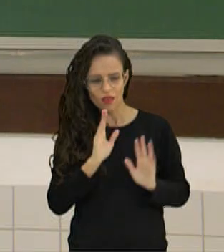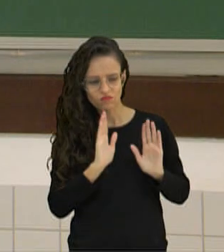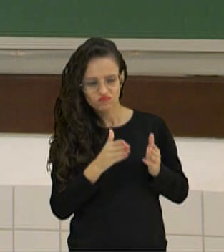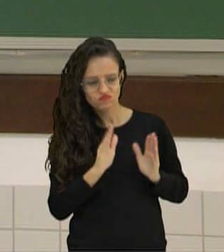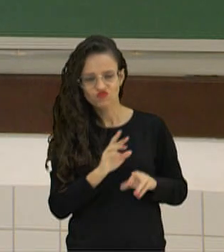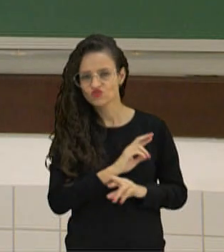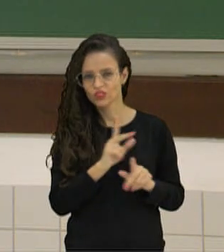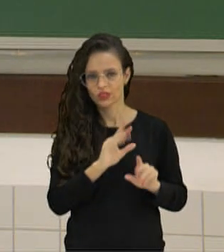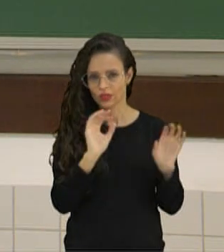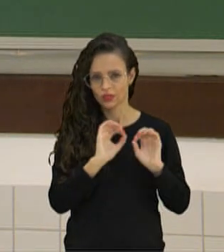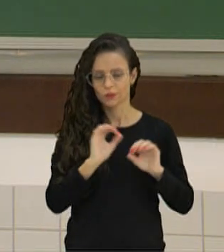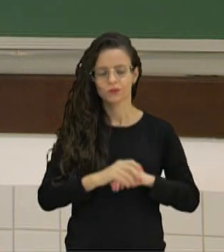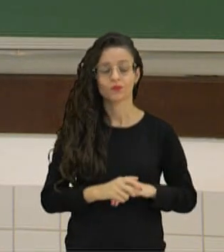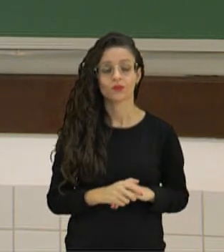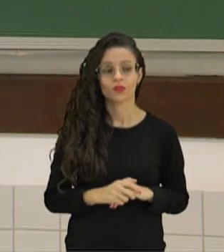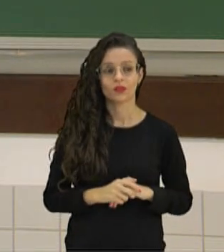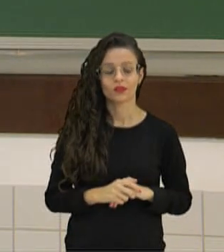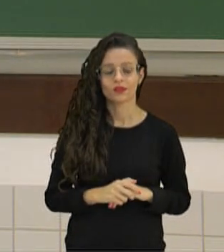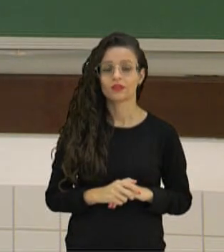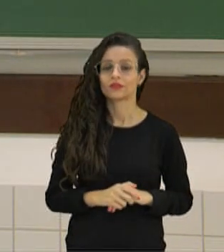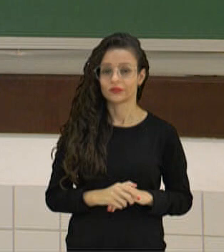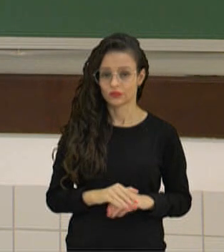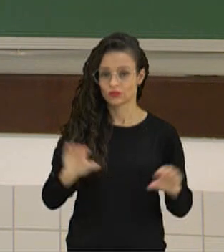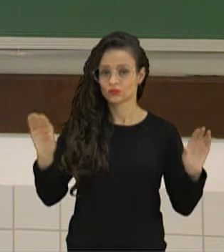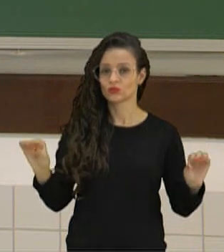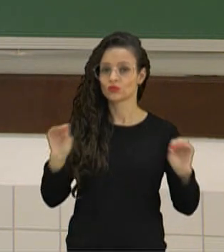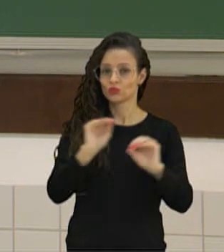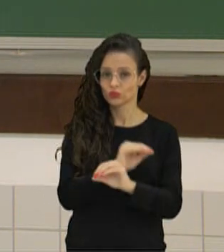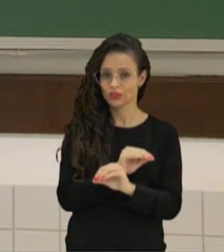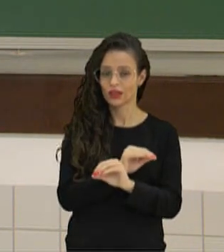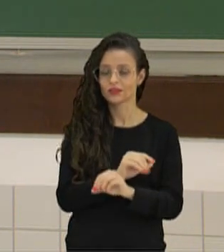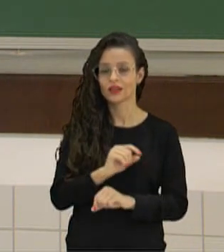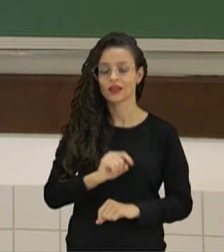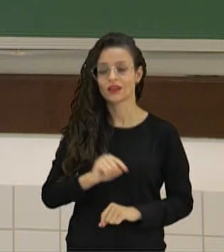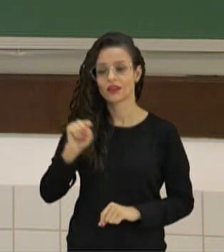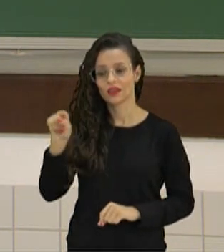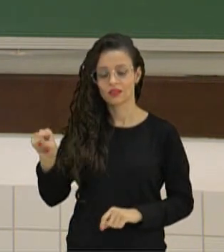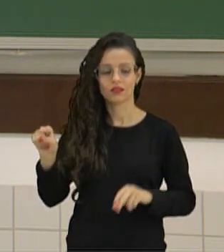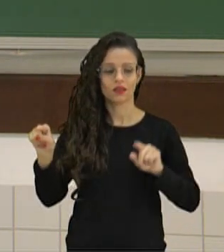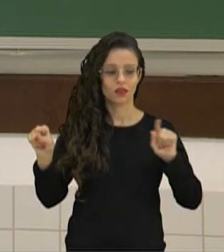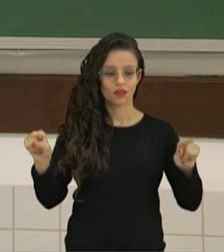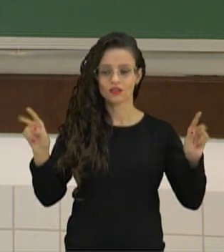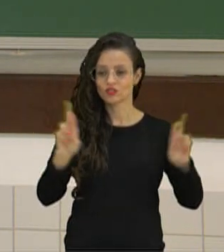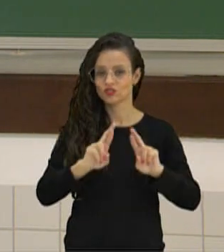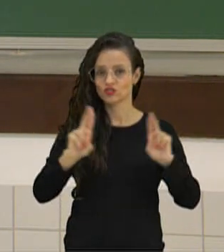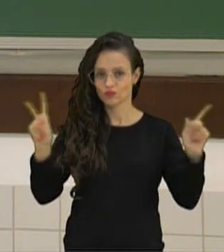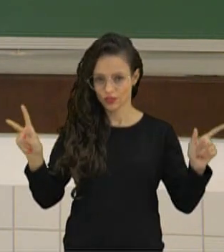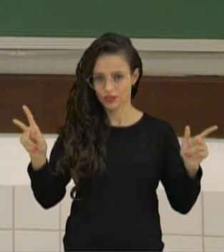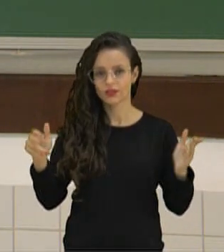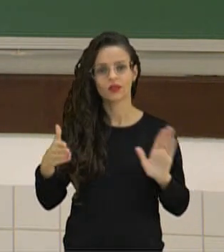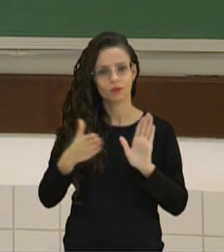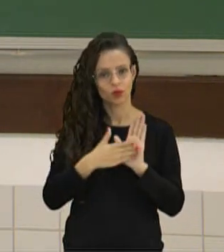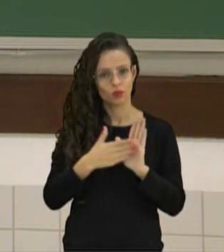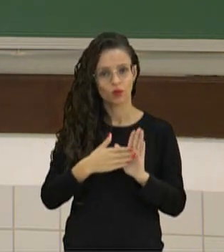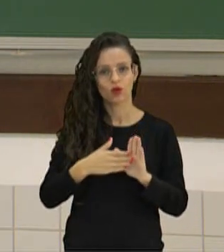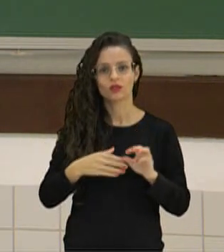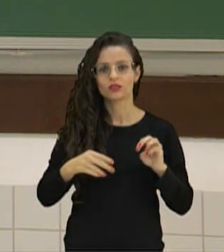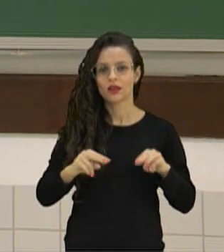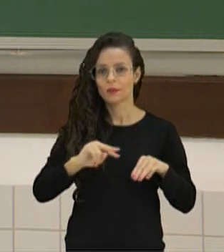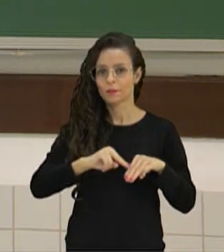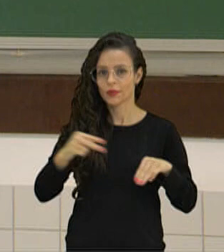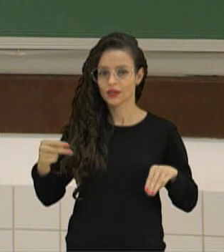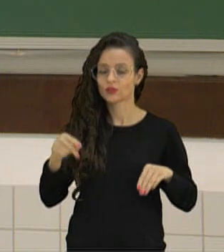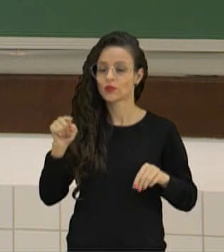ter nada diferente. Na fecundação cruzada, os gametas vêm de indivíduos diferentes, foi o que o Mendel propôs. Só que